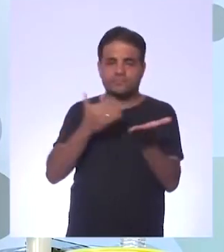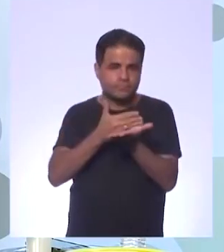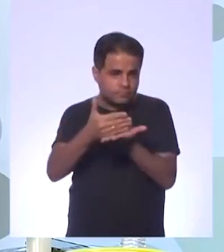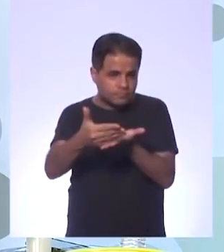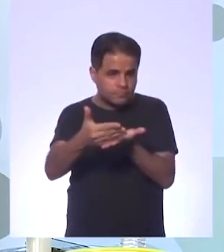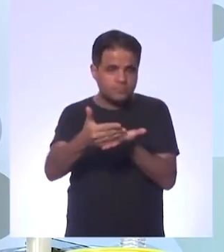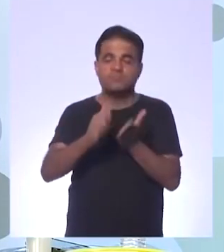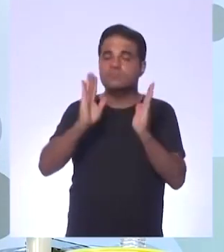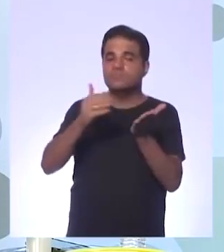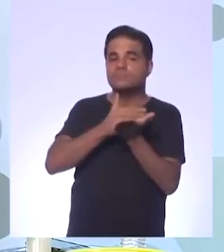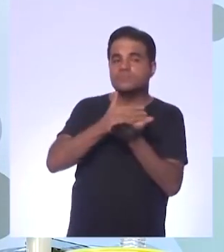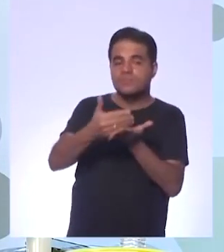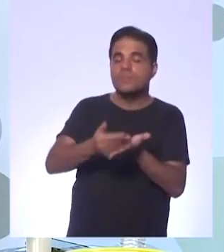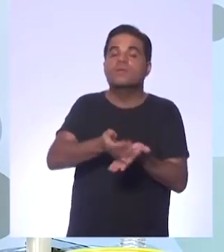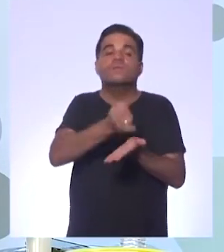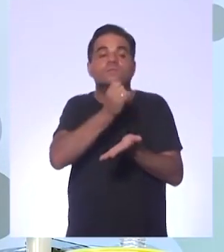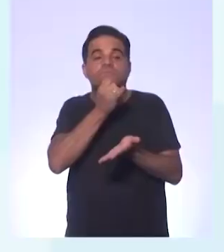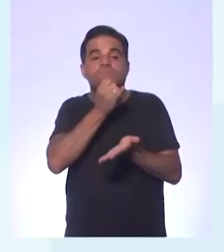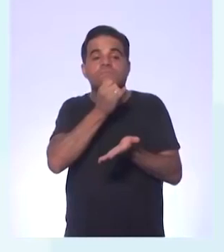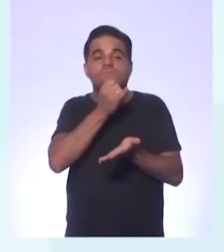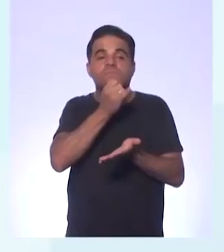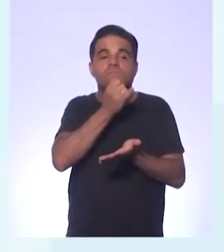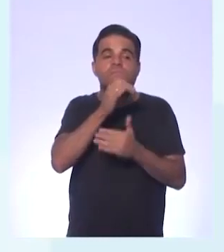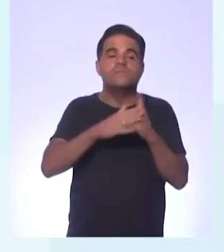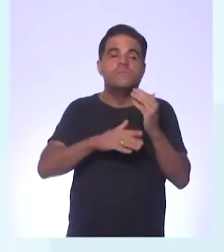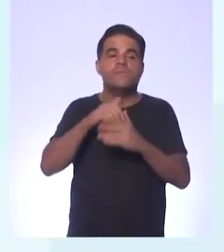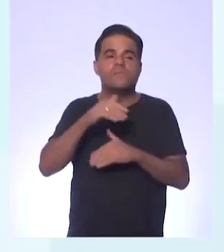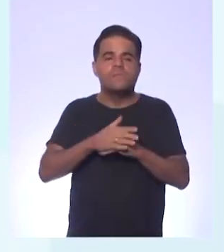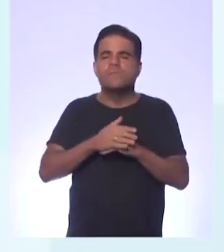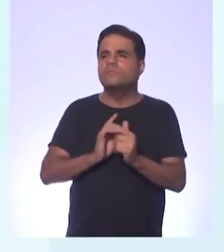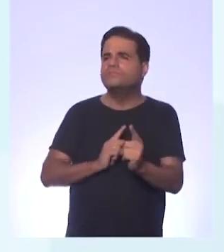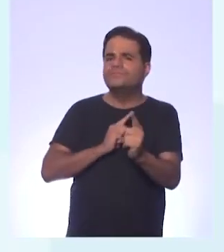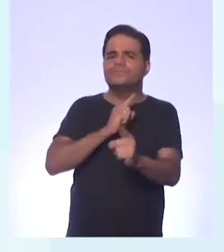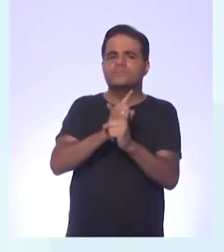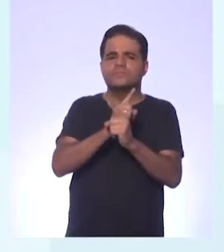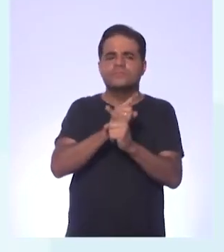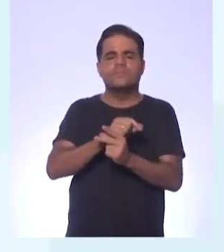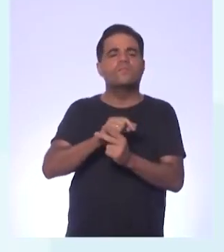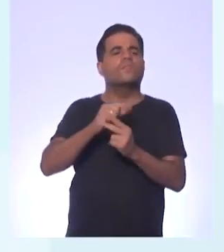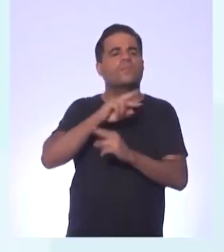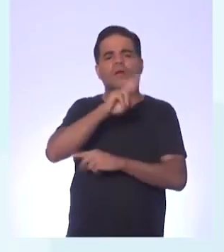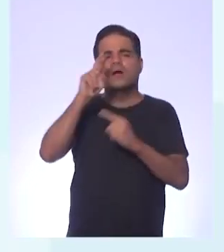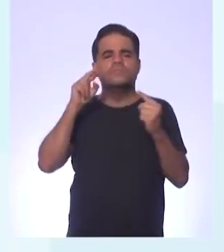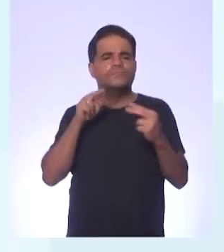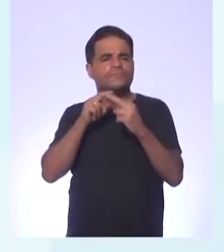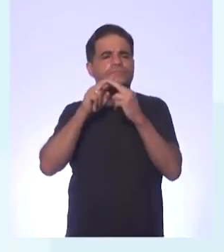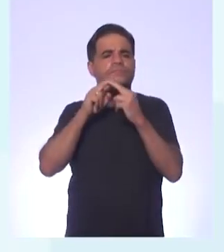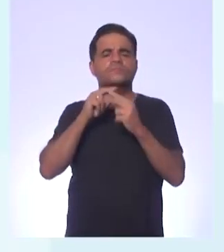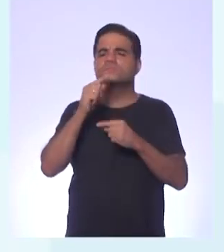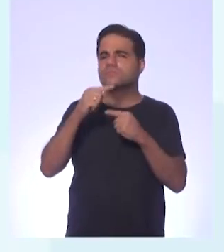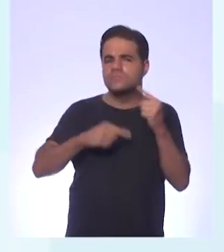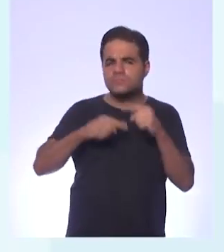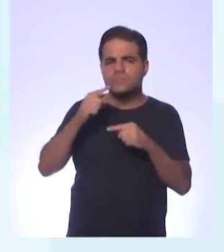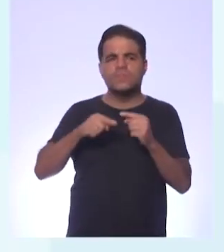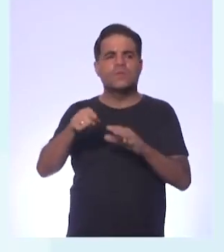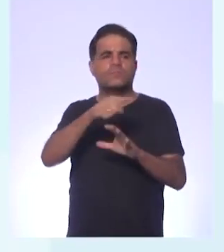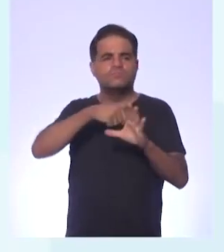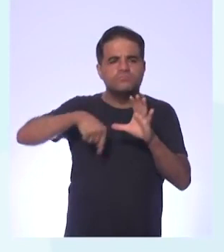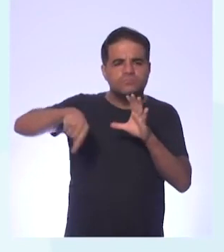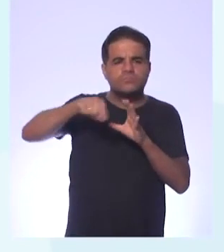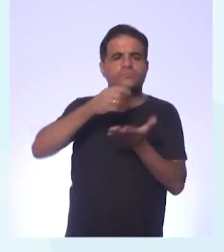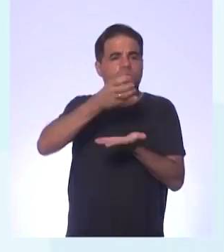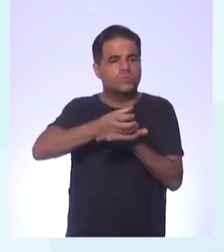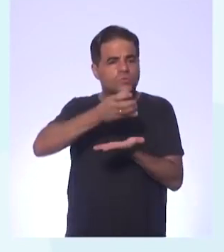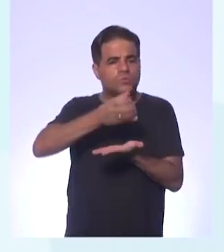Então, vamos começar com o exemplo 1. Olha aí na tela. Encontre a razão entre o comprimento do contorno de um copo